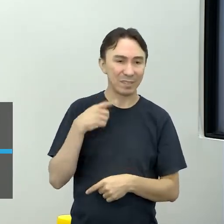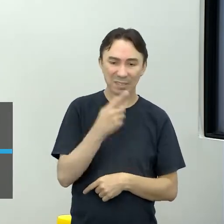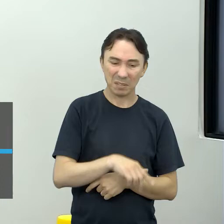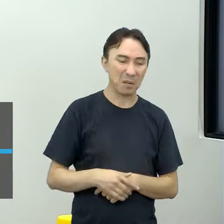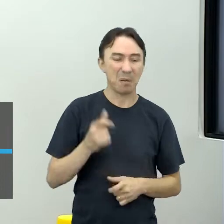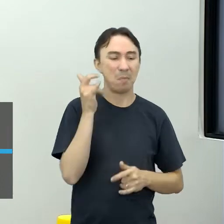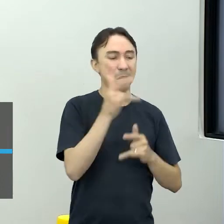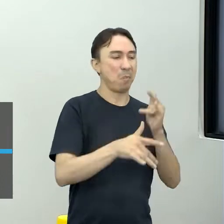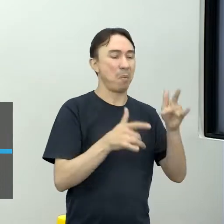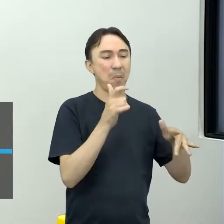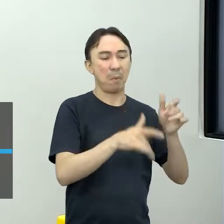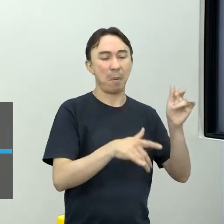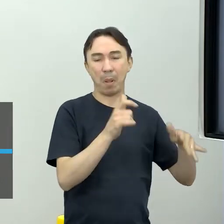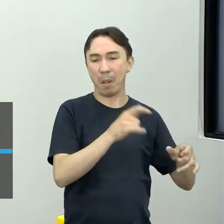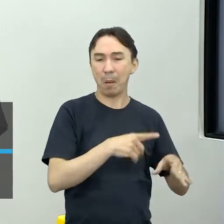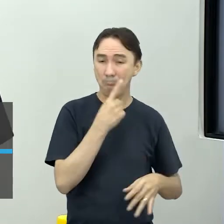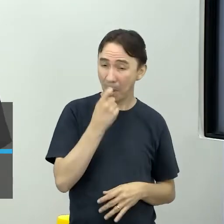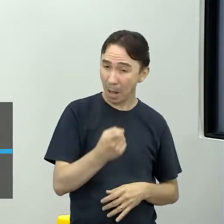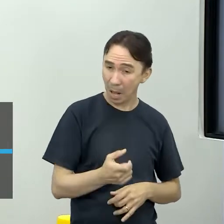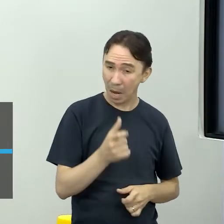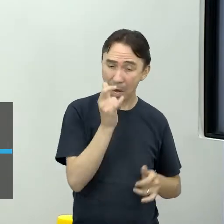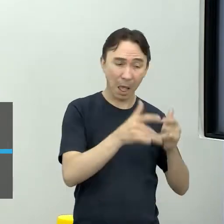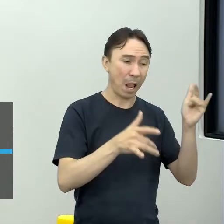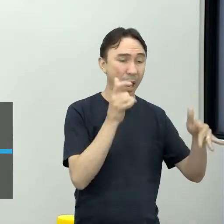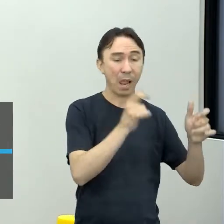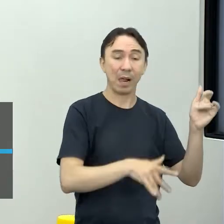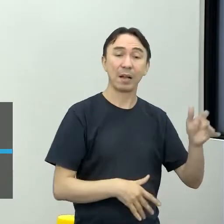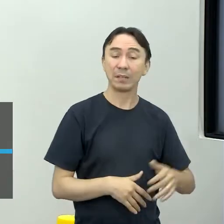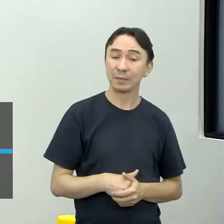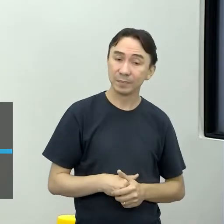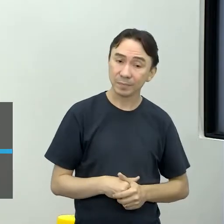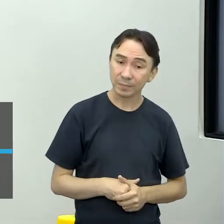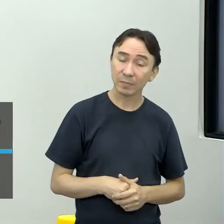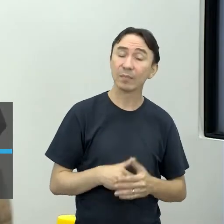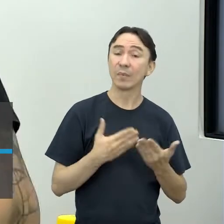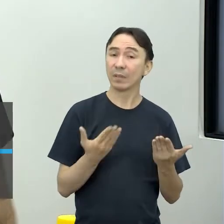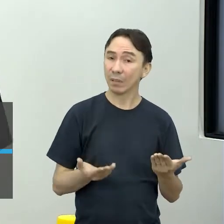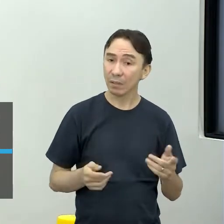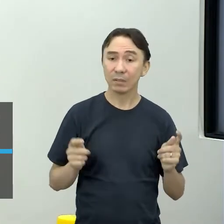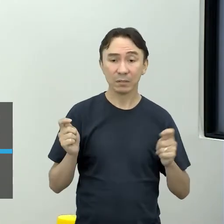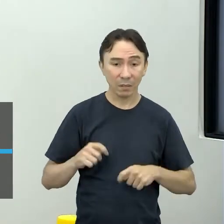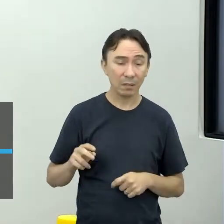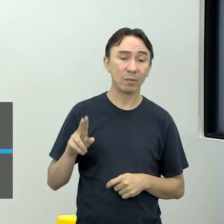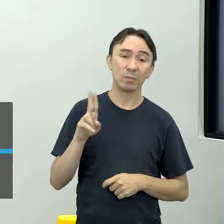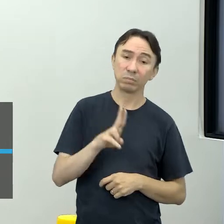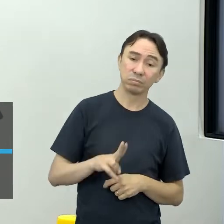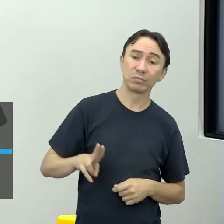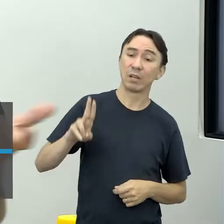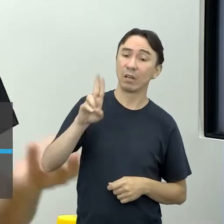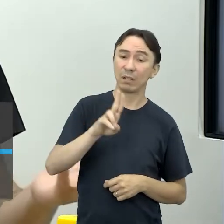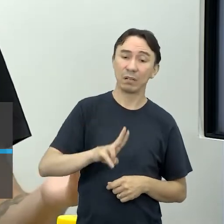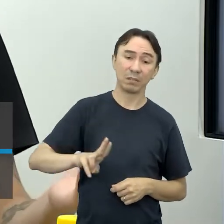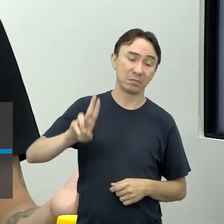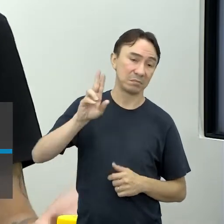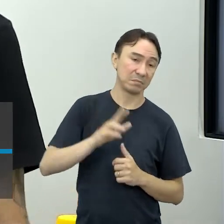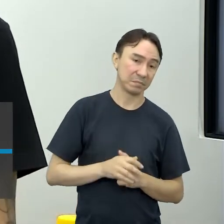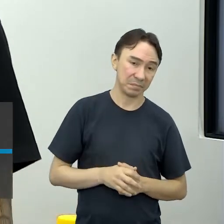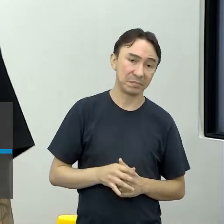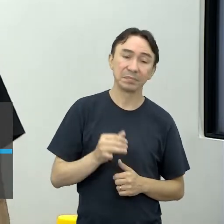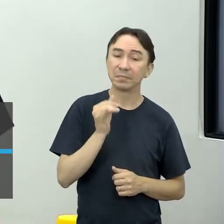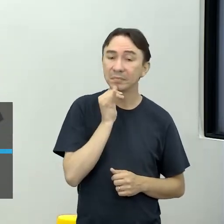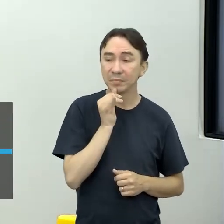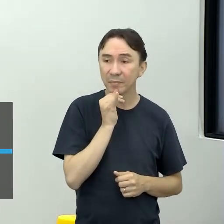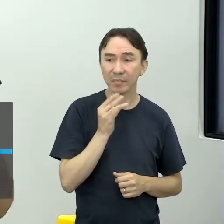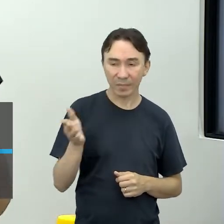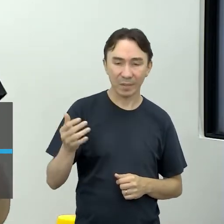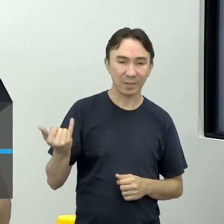que realmente aconteça a reciclagem, é pensar em como a gente pode sempre estar reutilizando a matéria que a gente compra, seja como você mesmo falou,